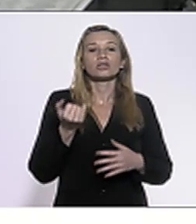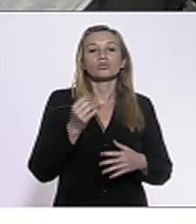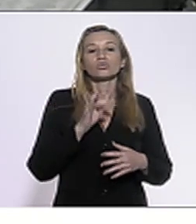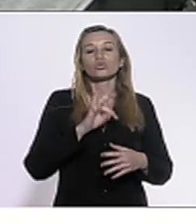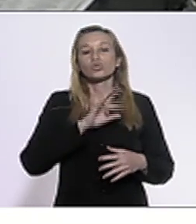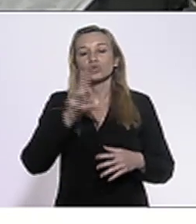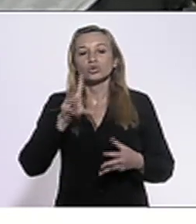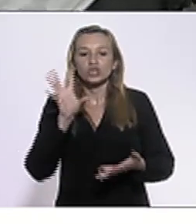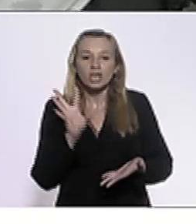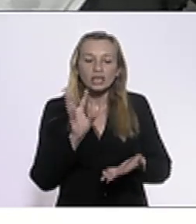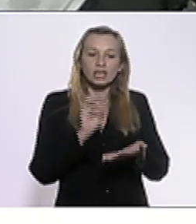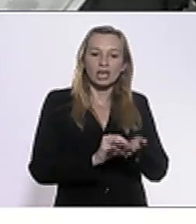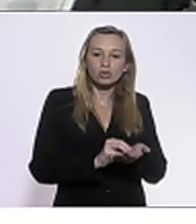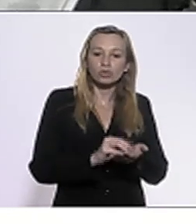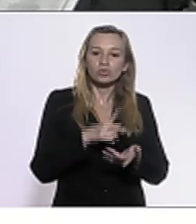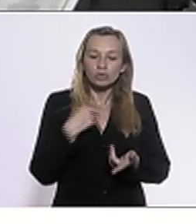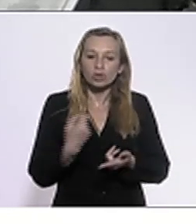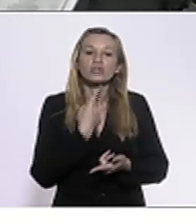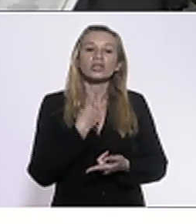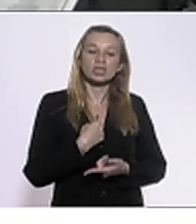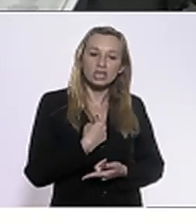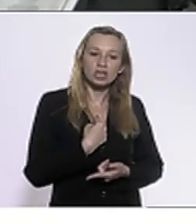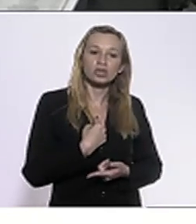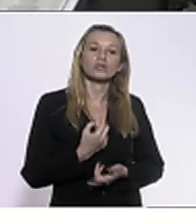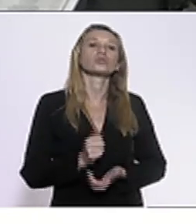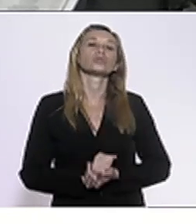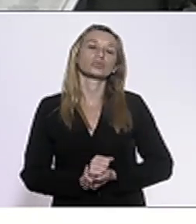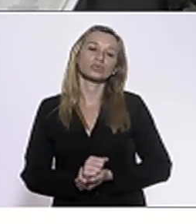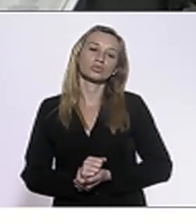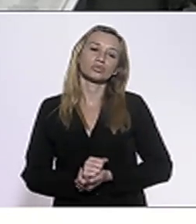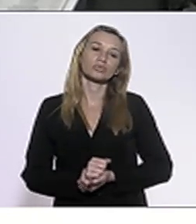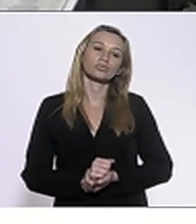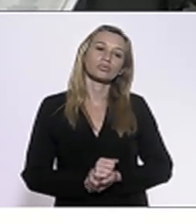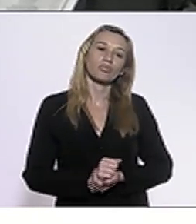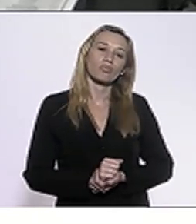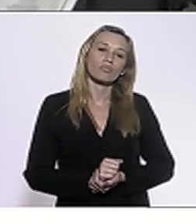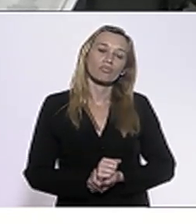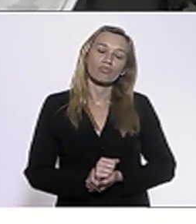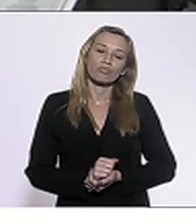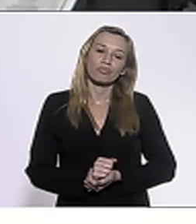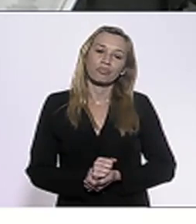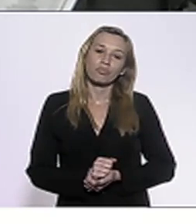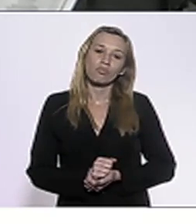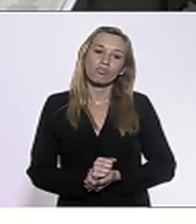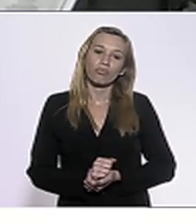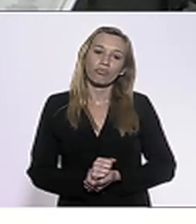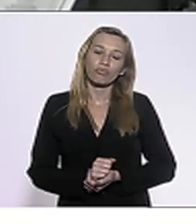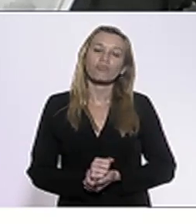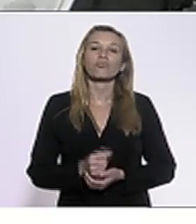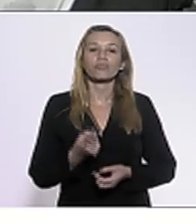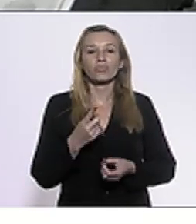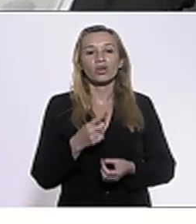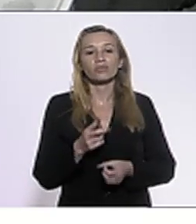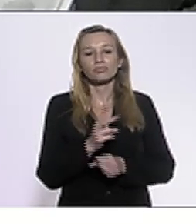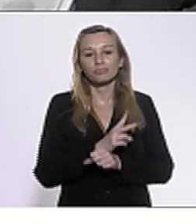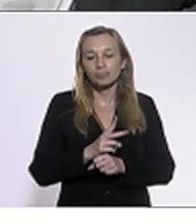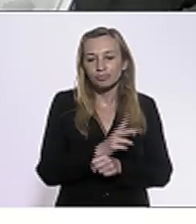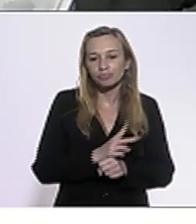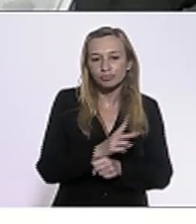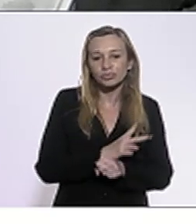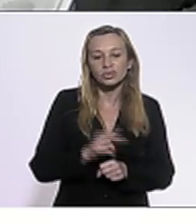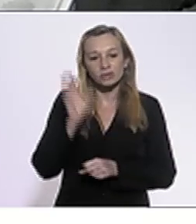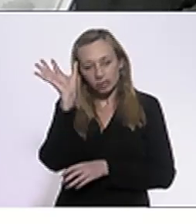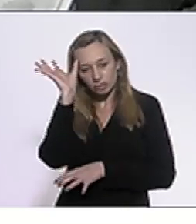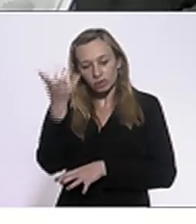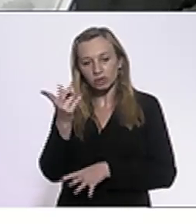do nosso horizonte, né? Estão dentro do nosso horizonte. Estamos ali buscando realmente soluções na direção do que o senhor